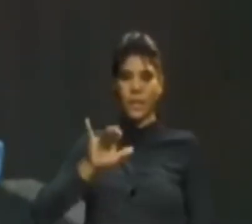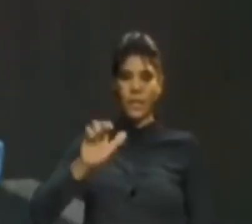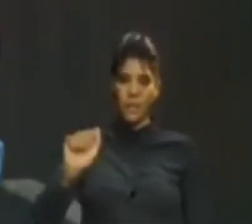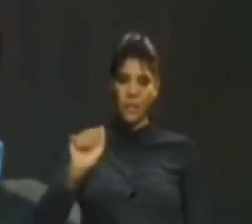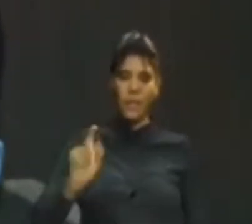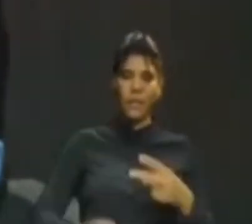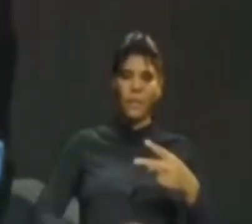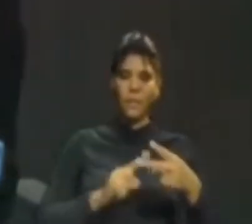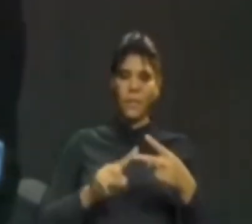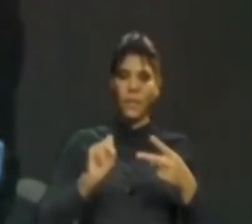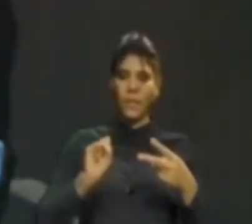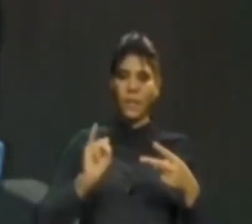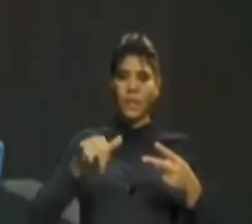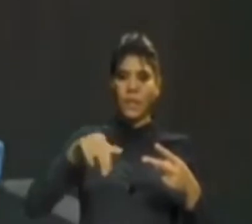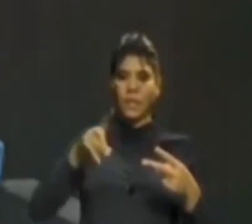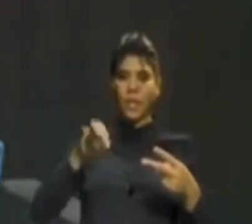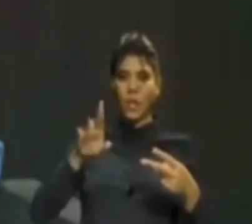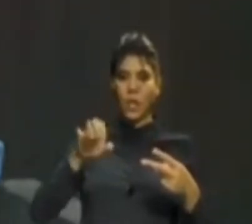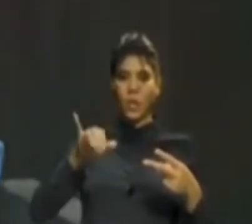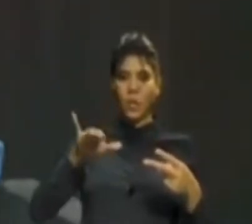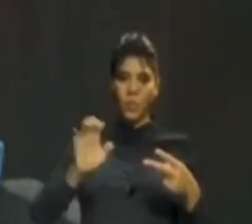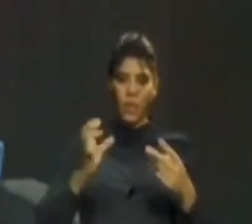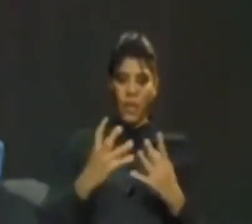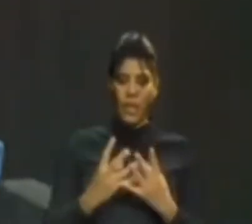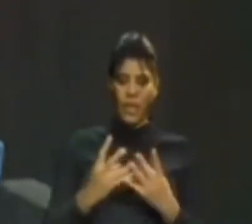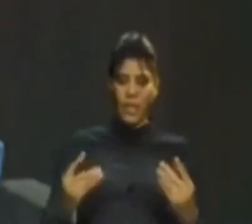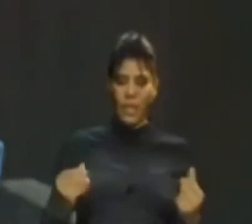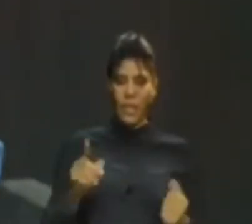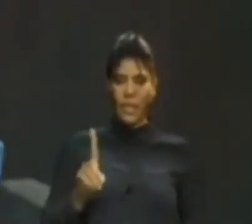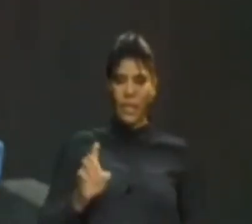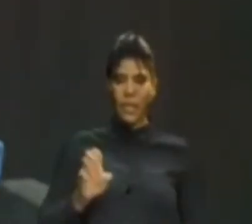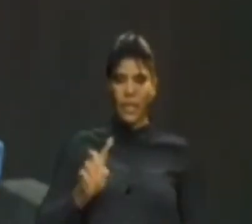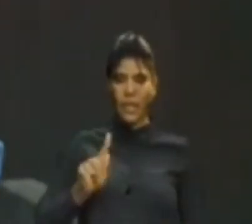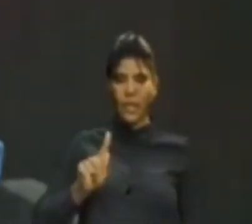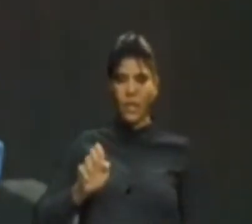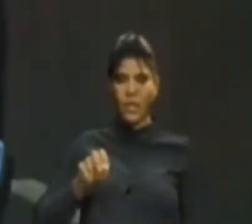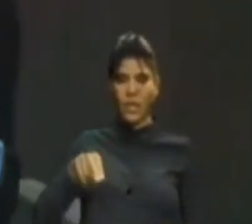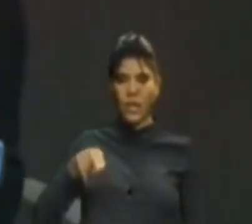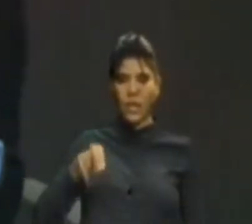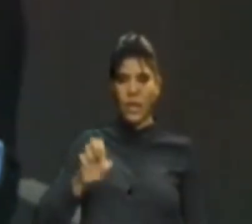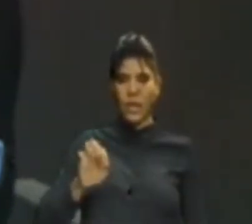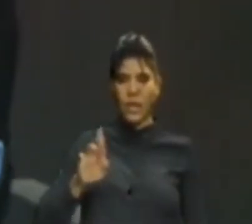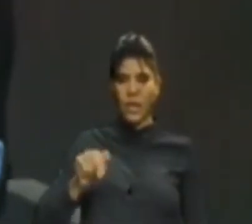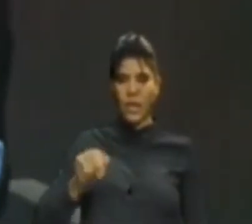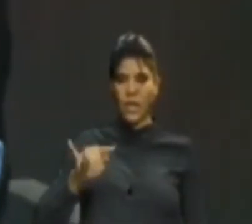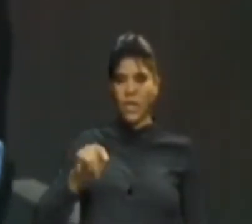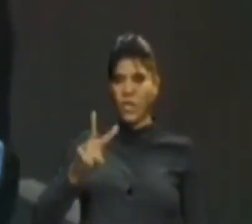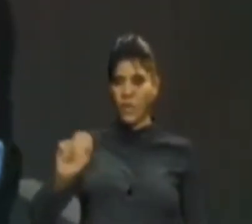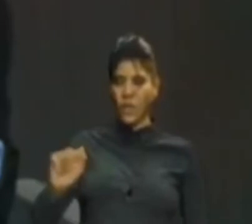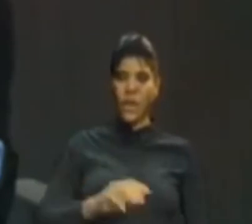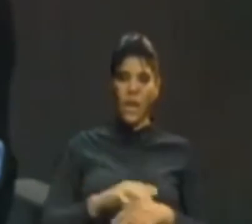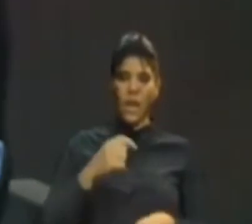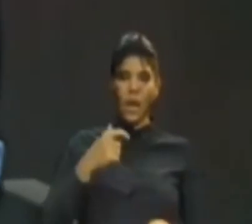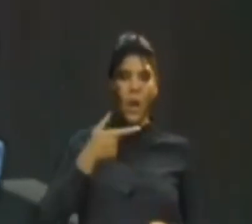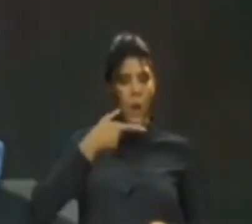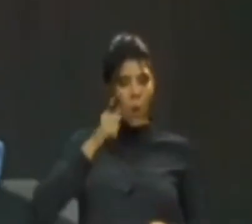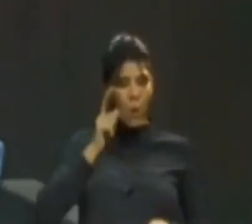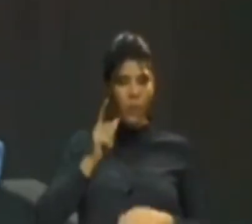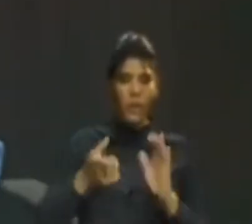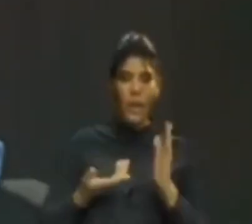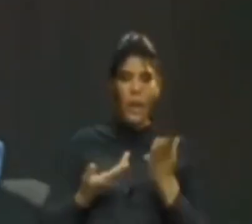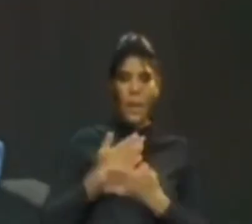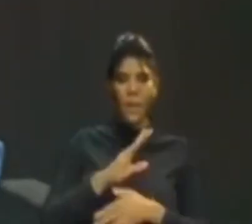síndromes degenerativas ontem mesmo nós aprovamos aqui um dia que eu um projeto de lei meu de